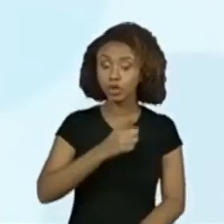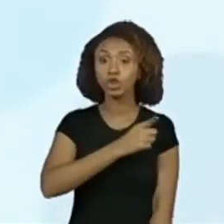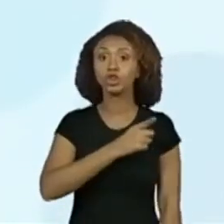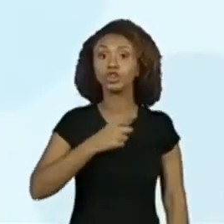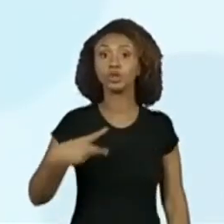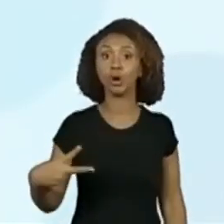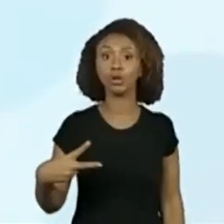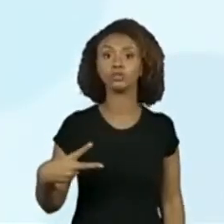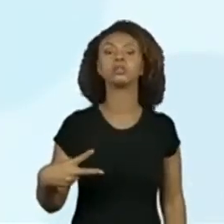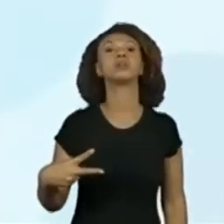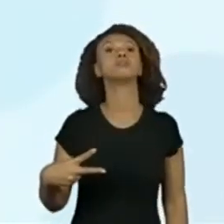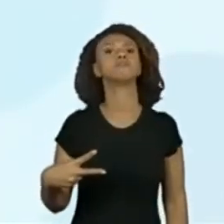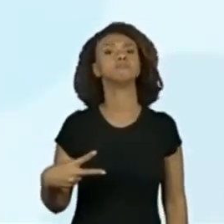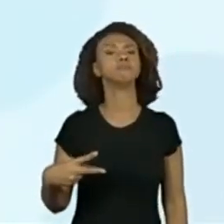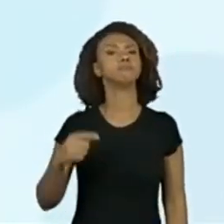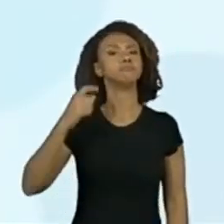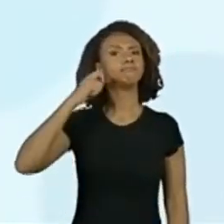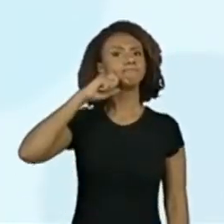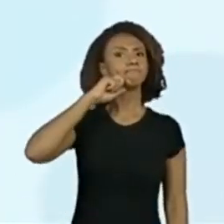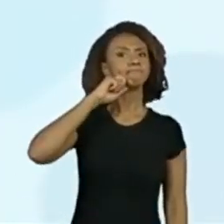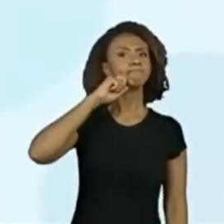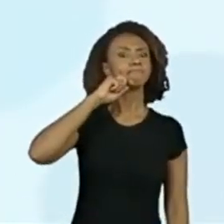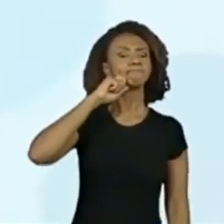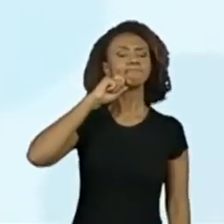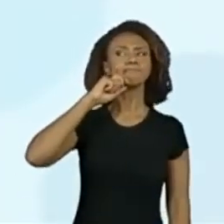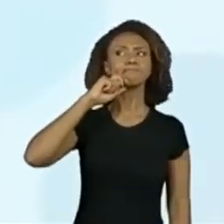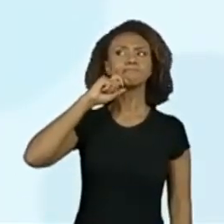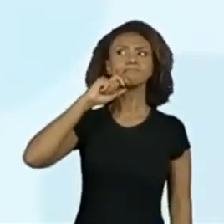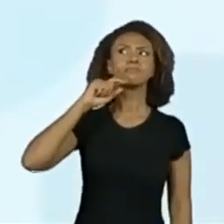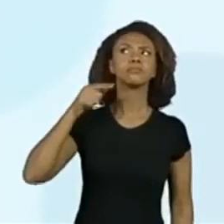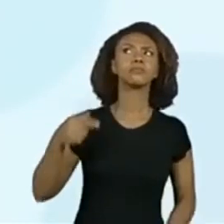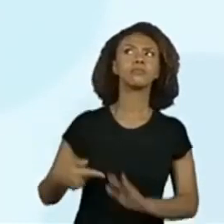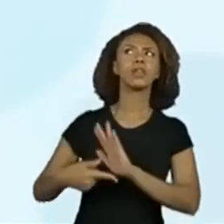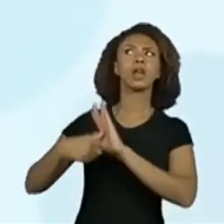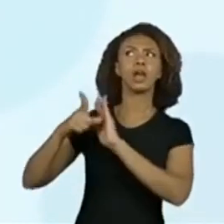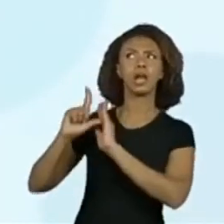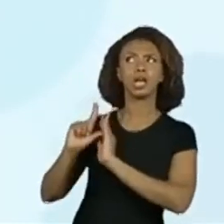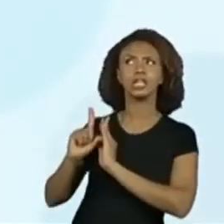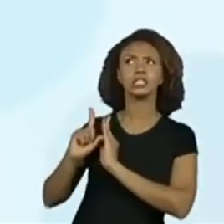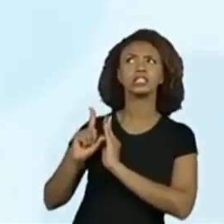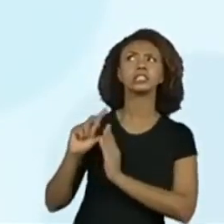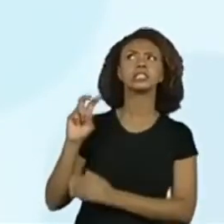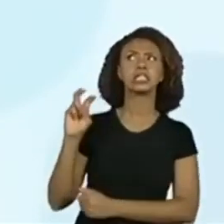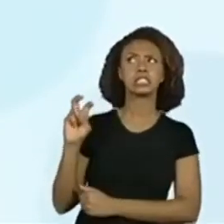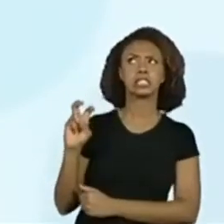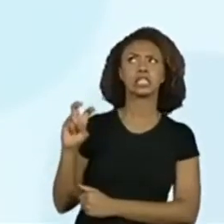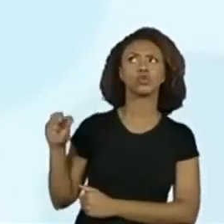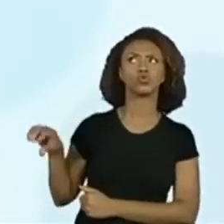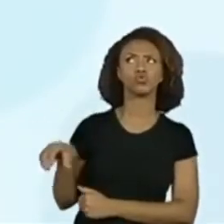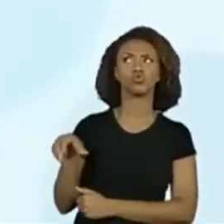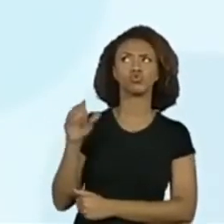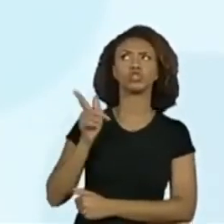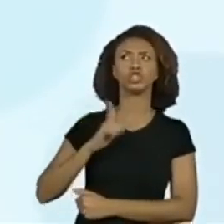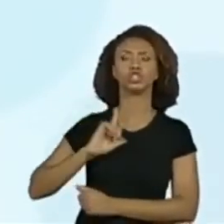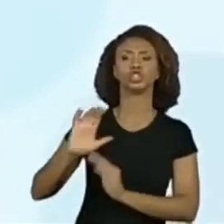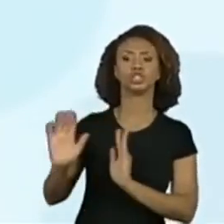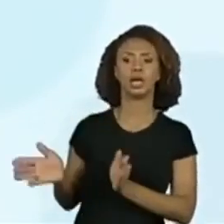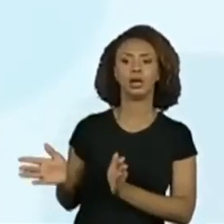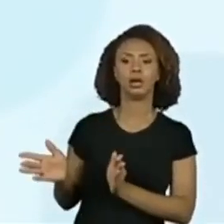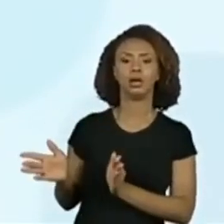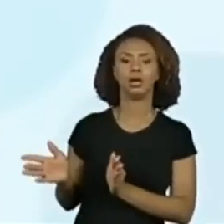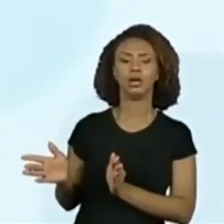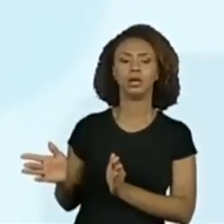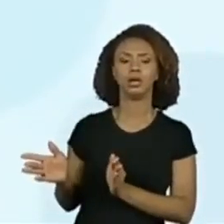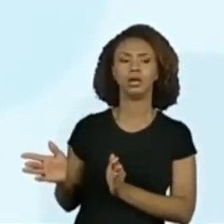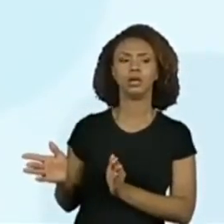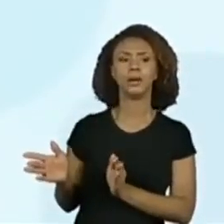nós podemos ver uma situação Inicial não é no qual ele tinha cinco carrinhos mas